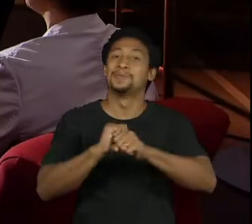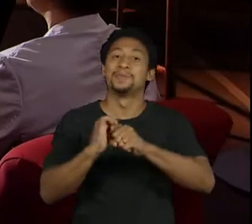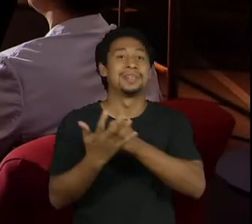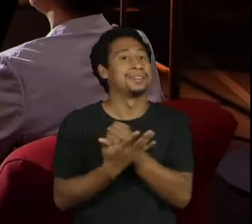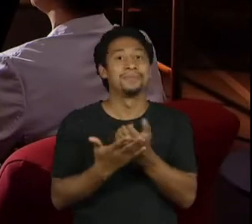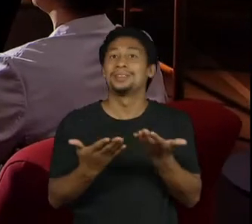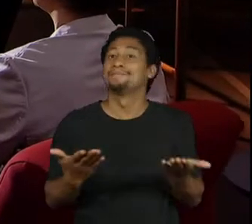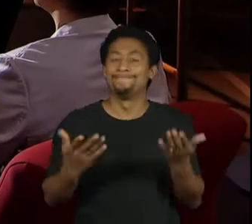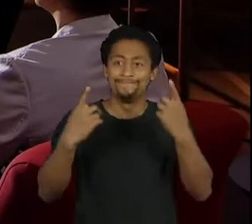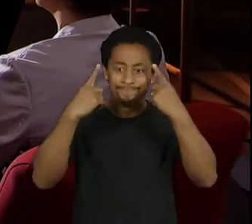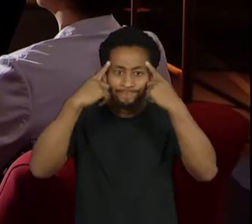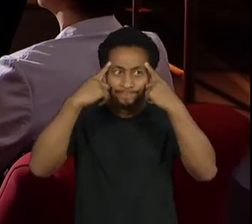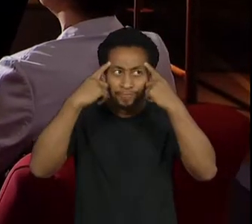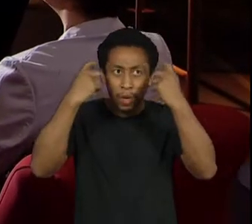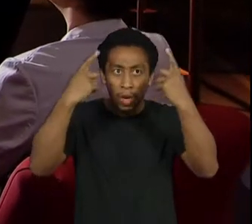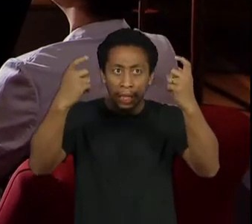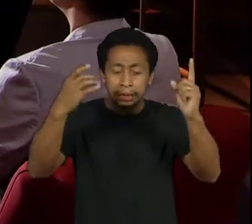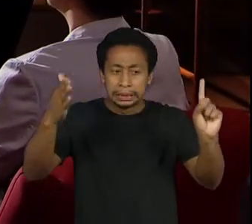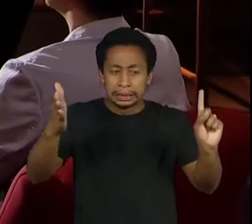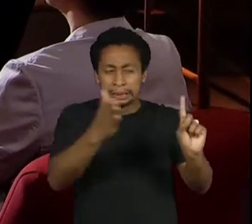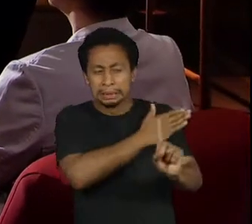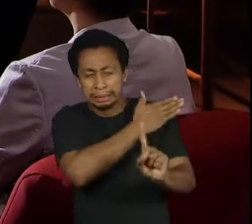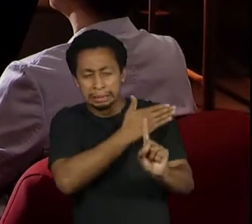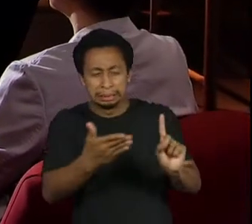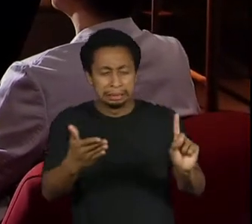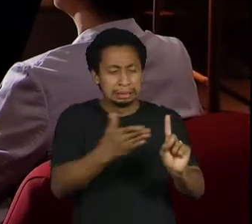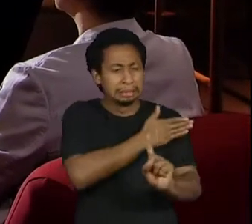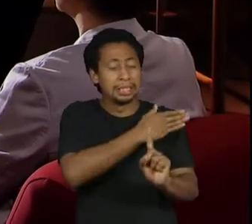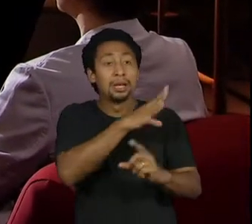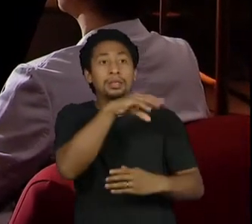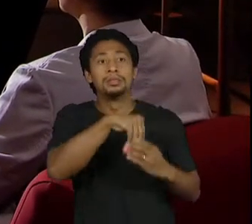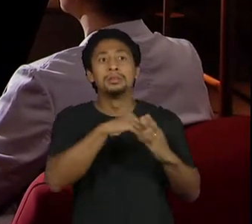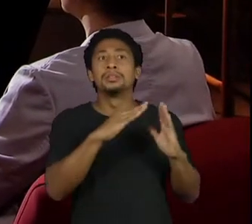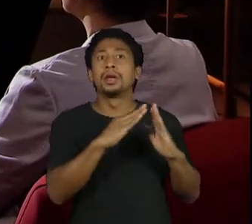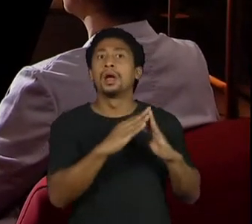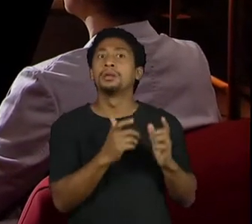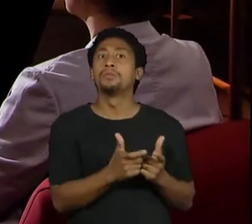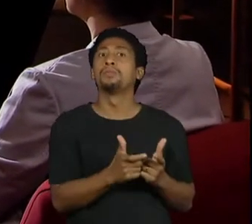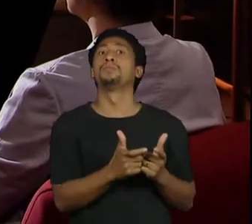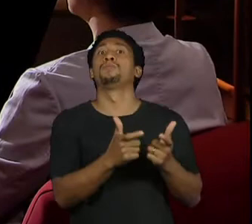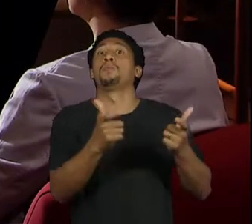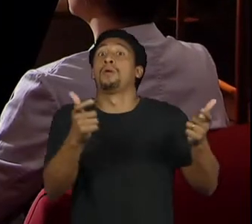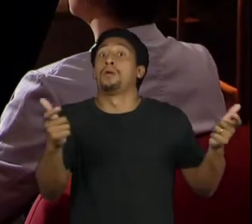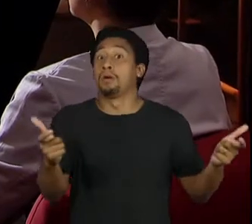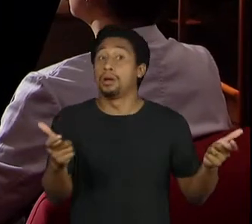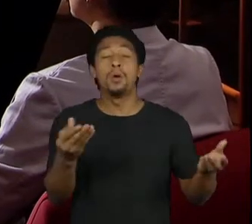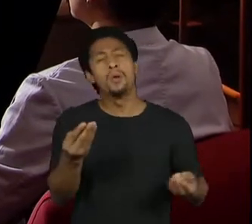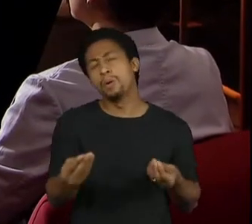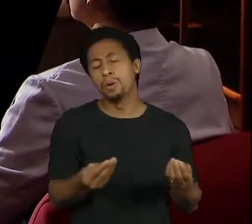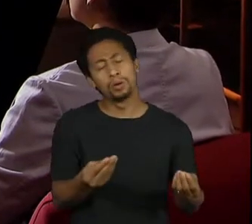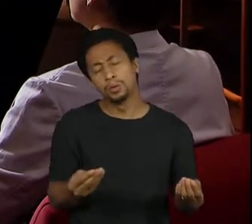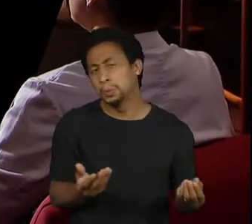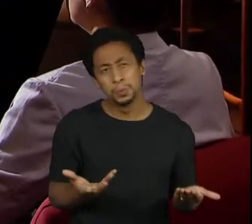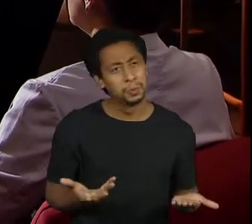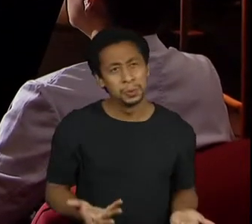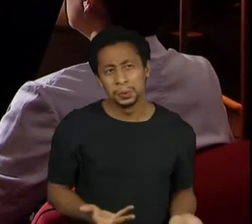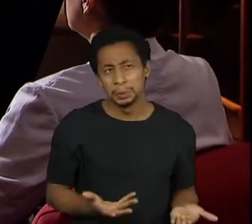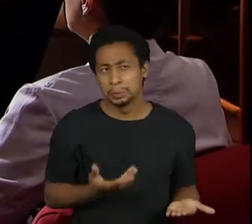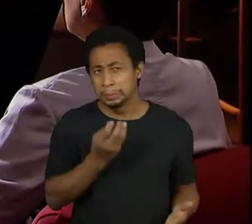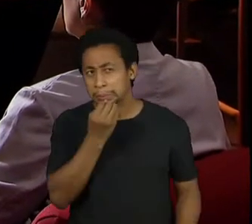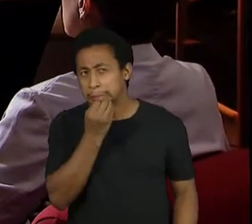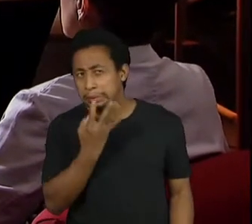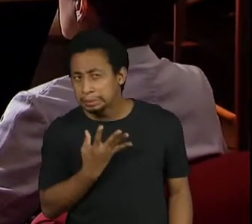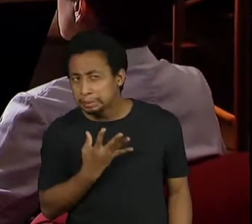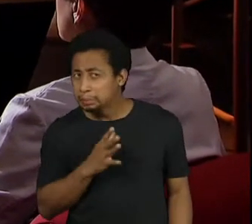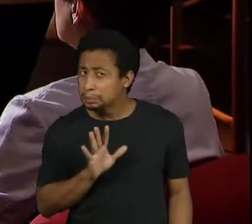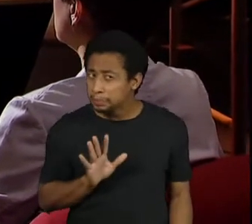aumentou a violência dentro de casa mesmo, né? Como que foi lidar com esses fantasmas, assim? Foi bom